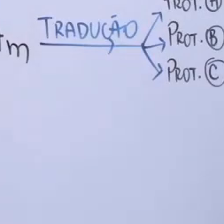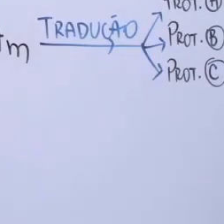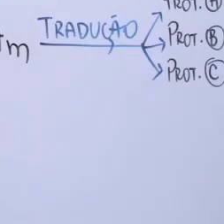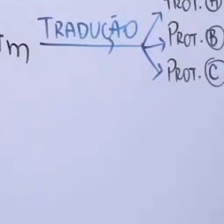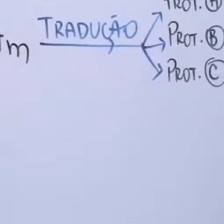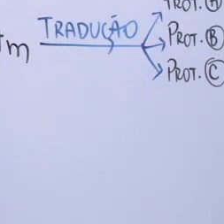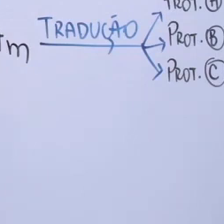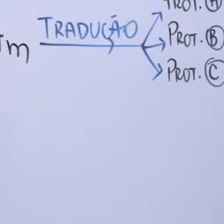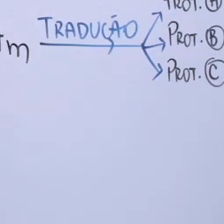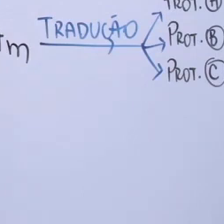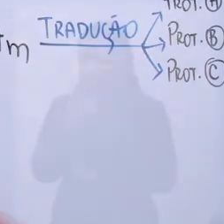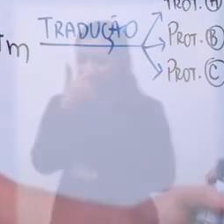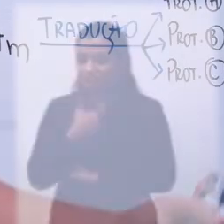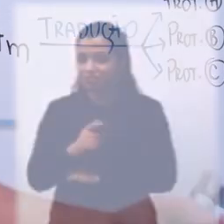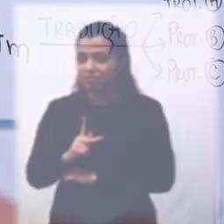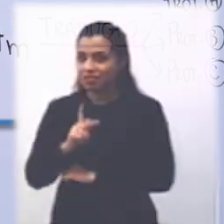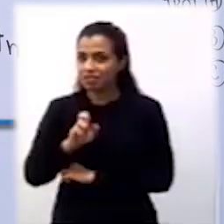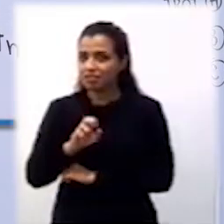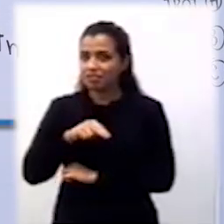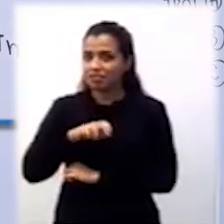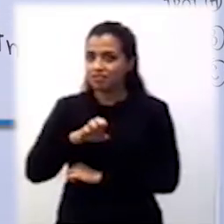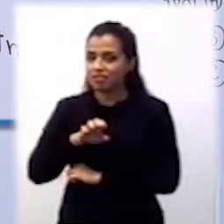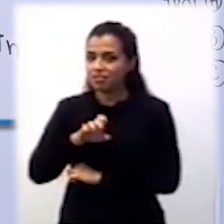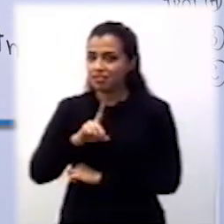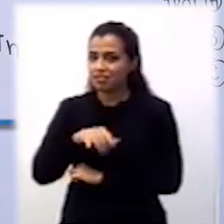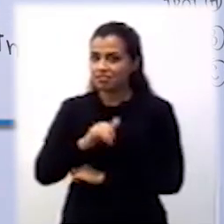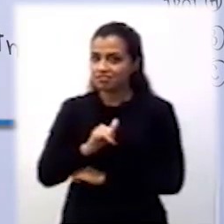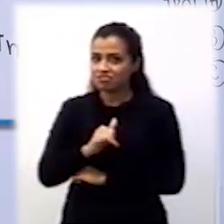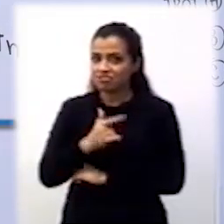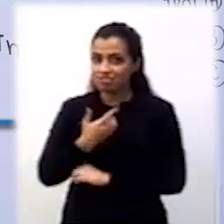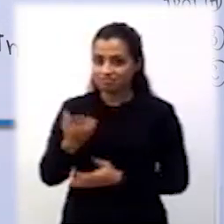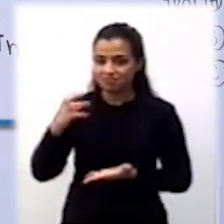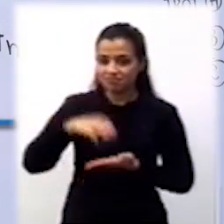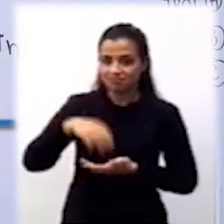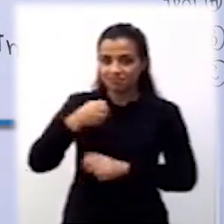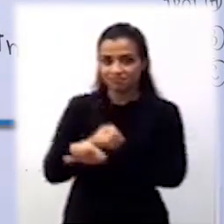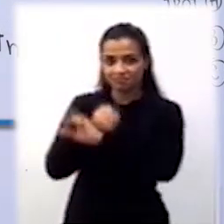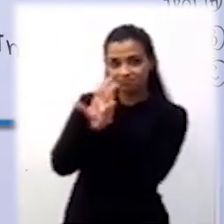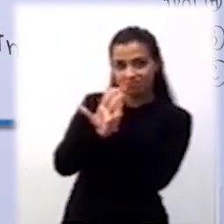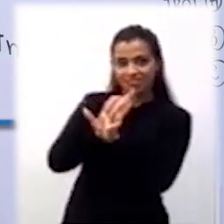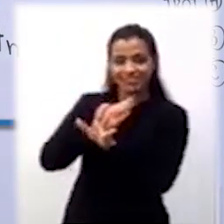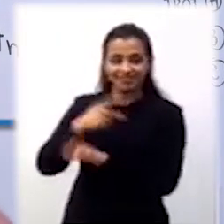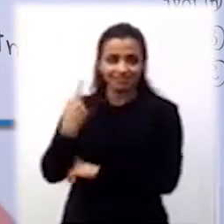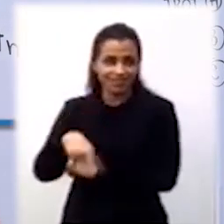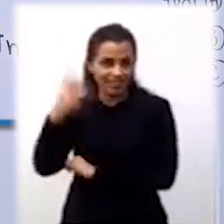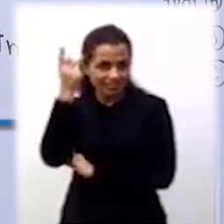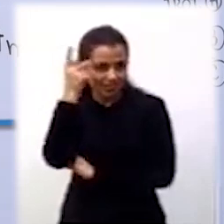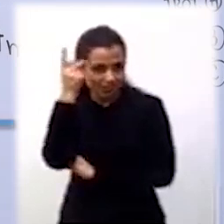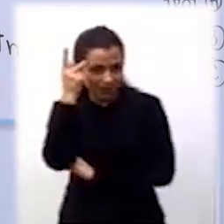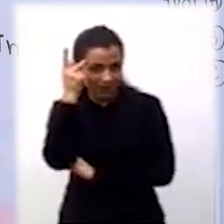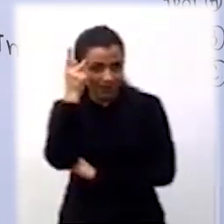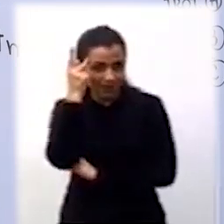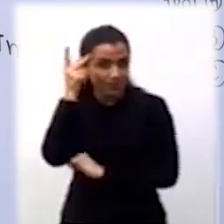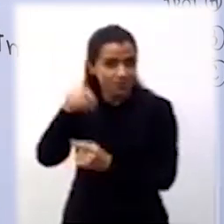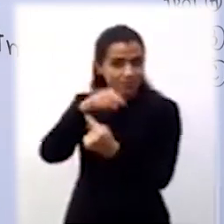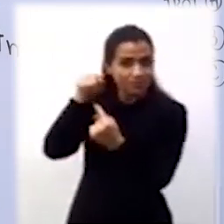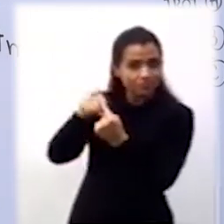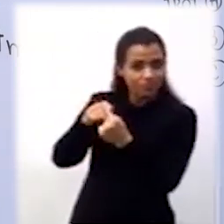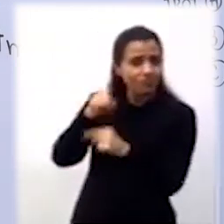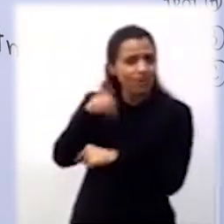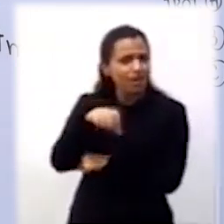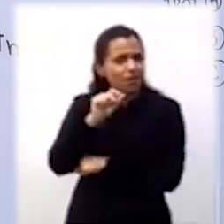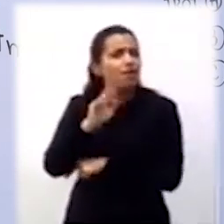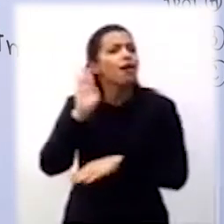Fala pessoal, aqui quem fala eu sou Kennedy Ramos, eu estou aqui no Centro de Mídias de São Paulo. Nosso objetivo aqui é ajudar você que está do outro lado,